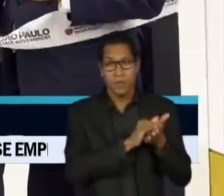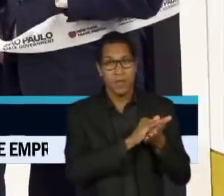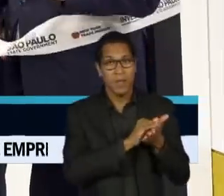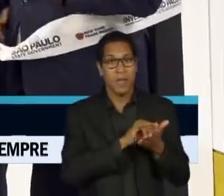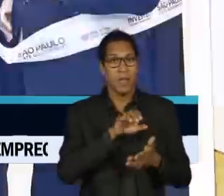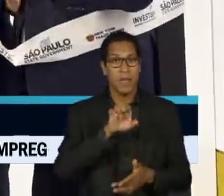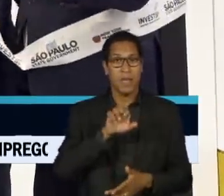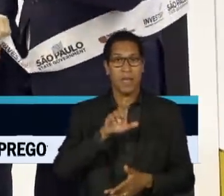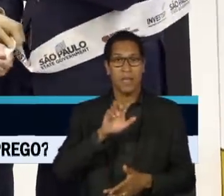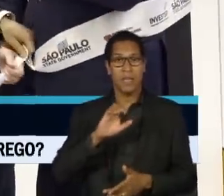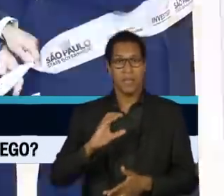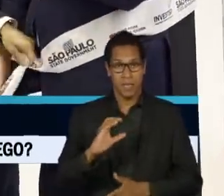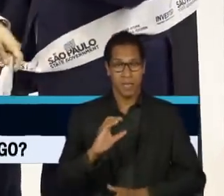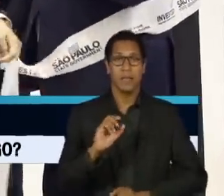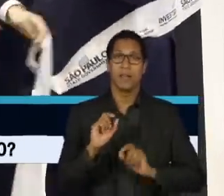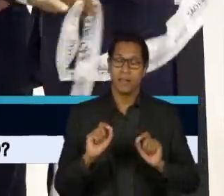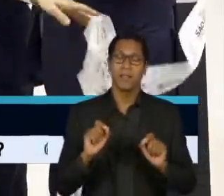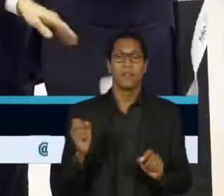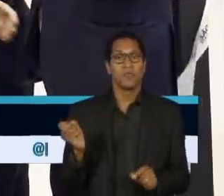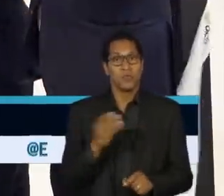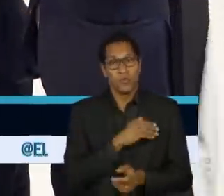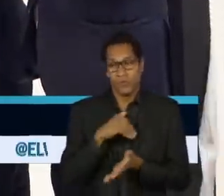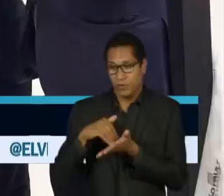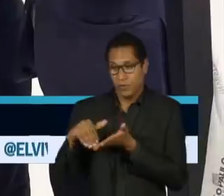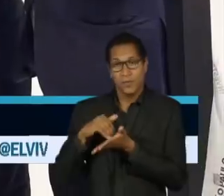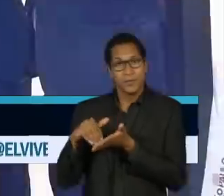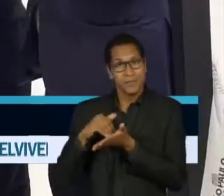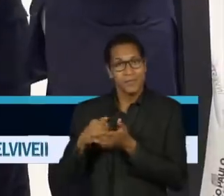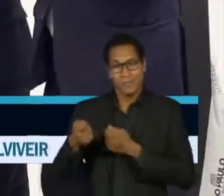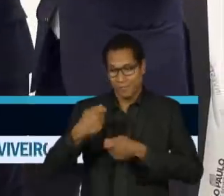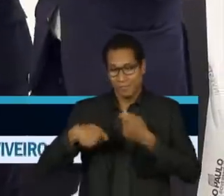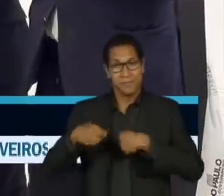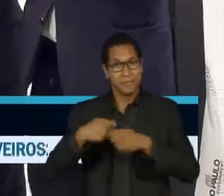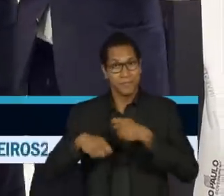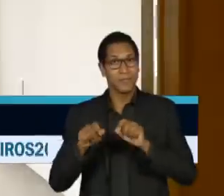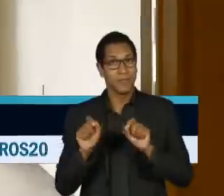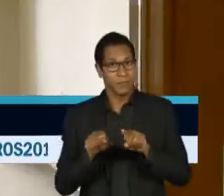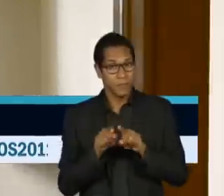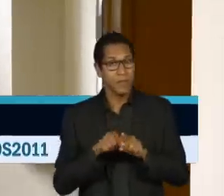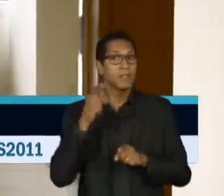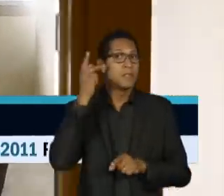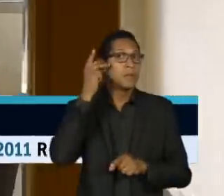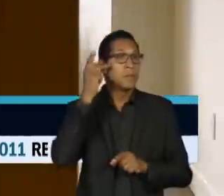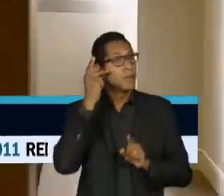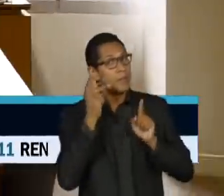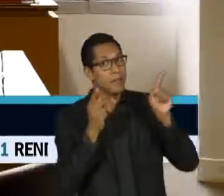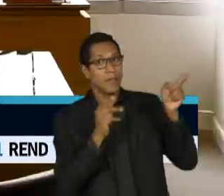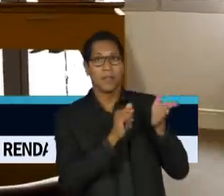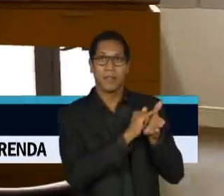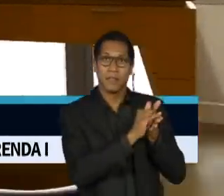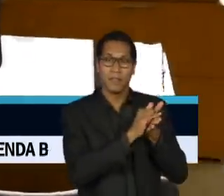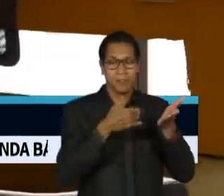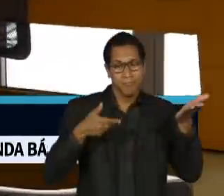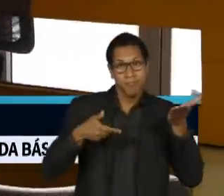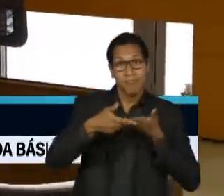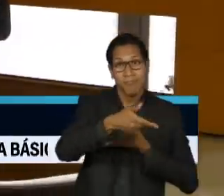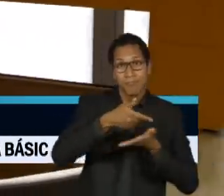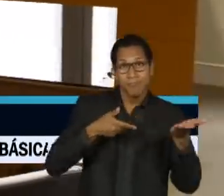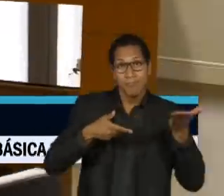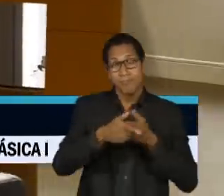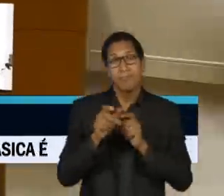da inauguração do novo escritório comercial do estado de São Paulo na maior cidade americana, que serve de via de mão dupla para empresários